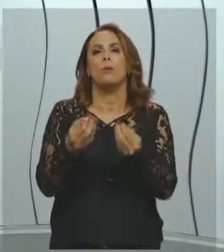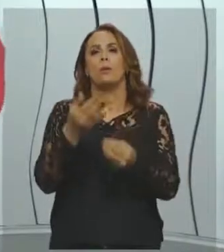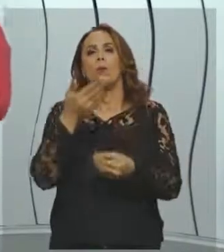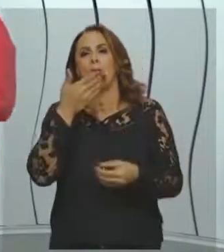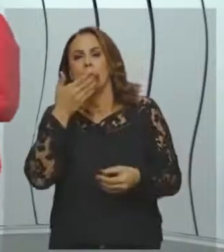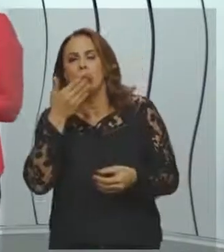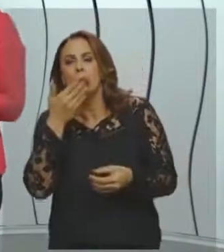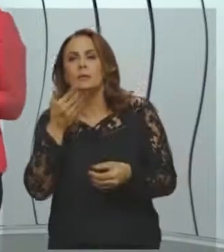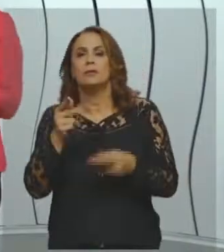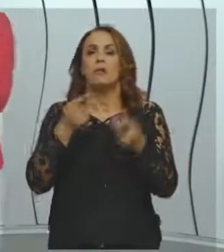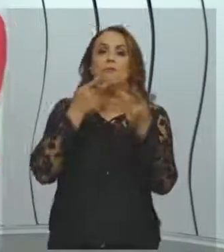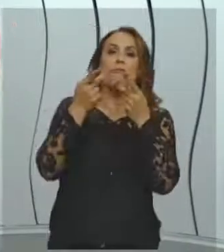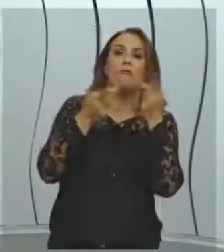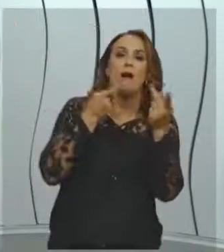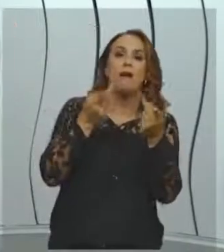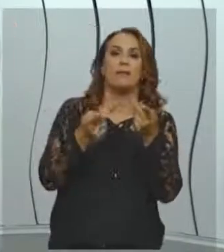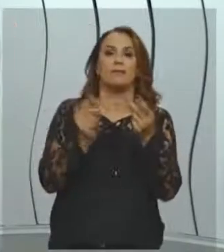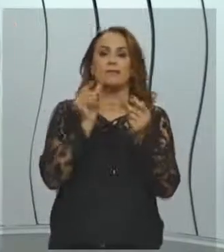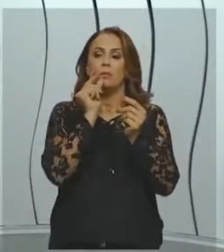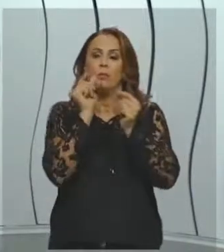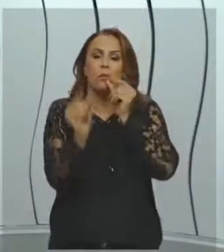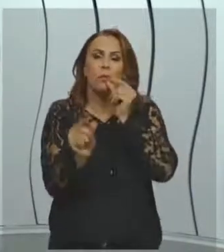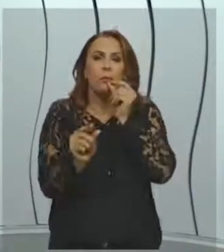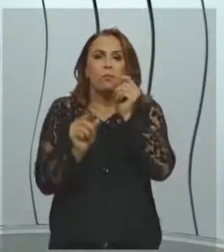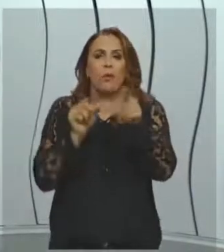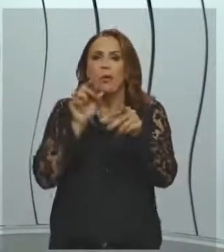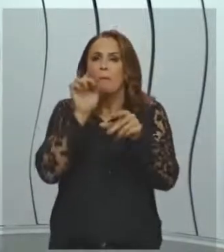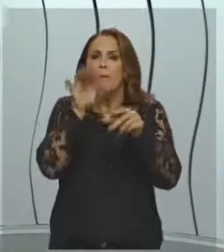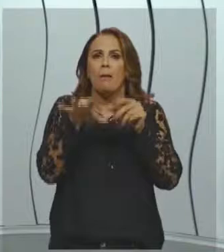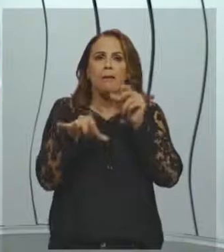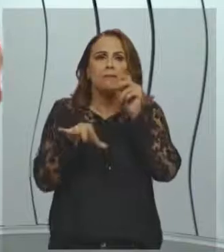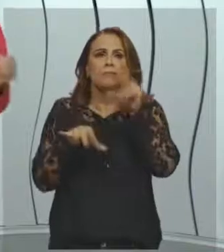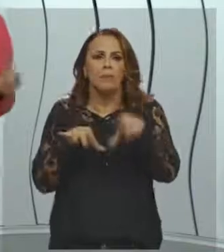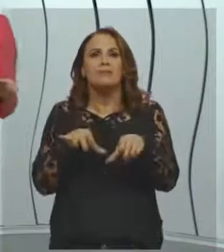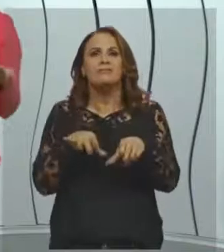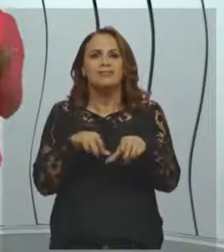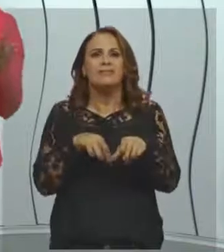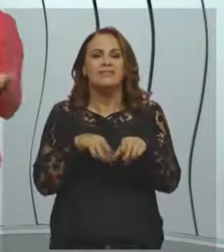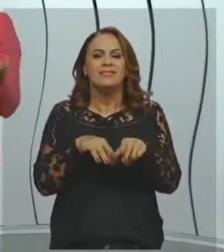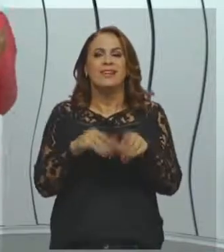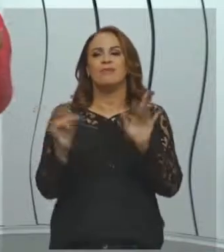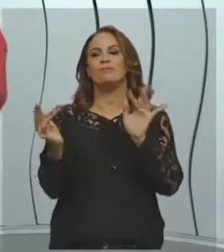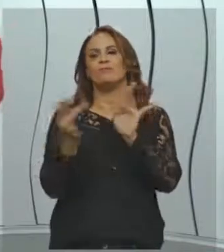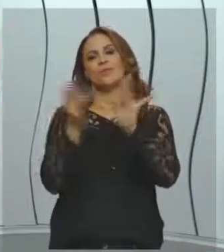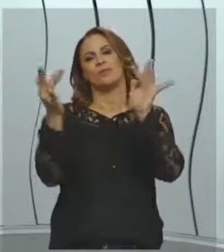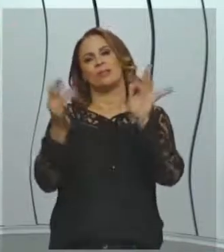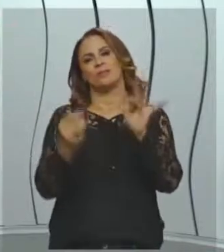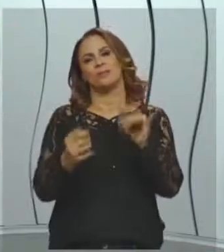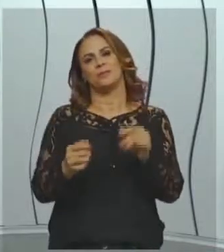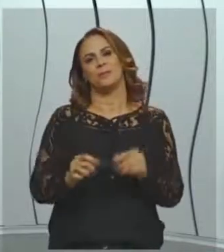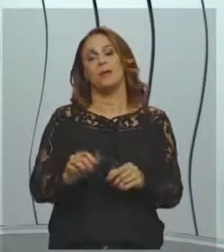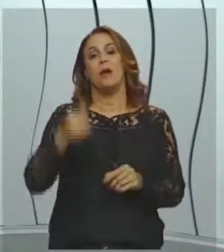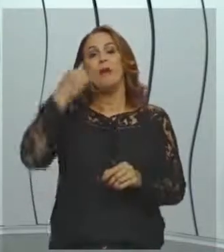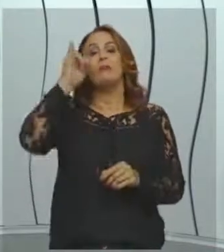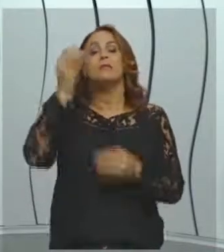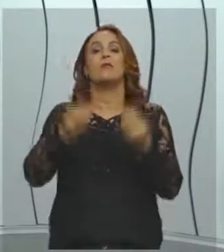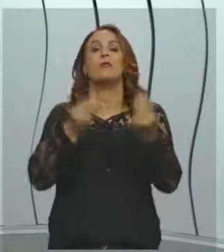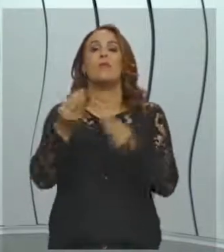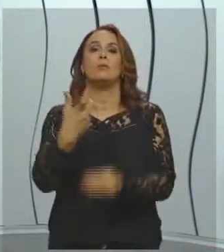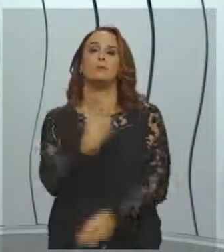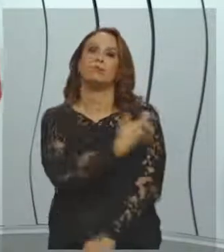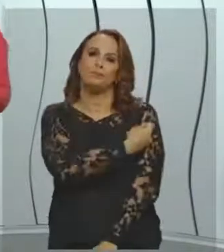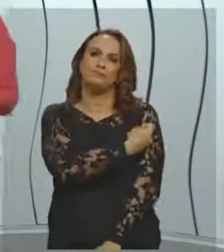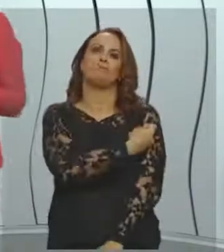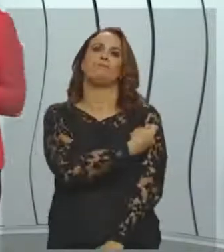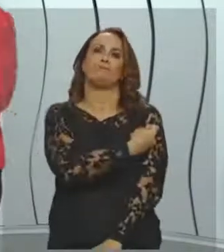no ar quando as pessoas respiram bem próximo de você. E a única forma é a vacina. A doença